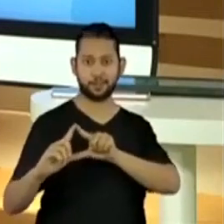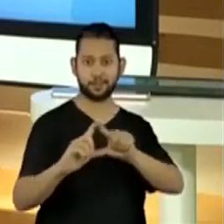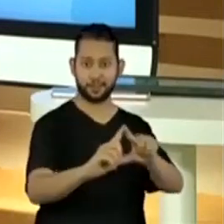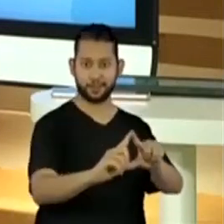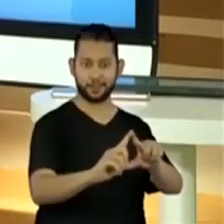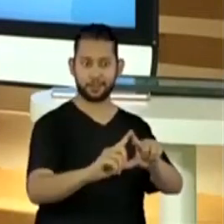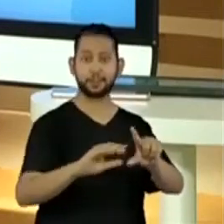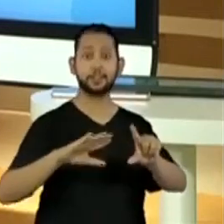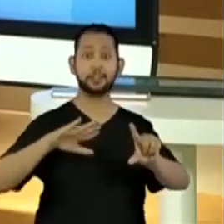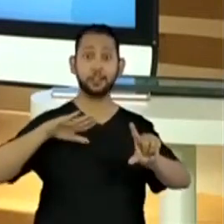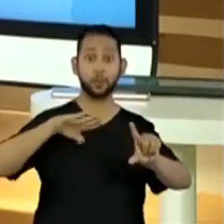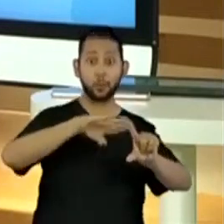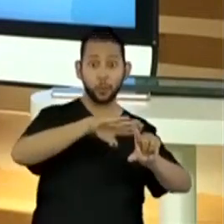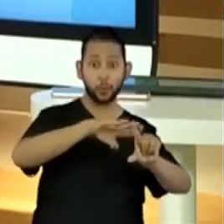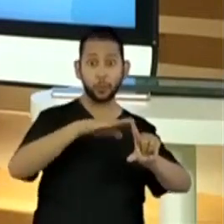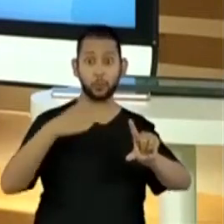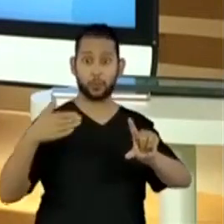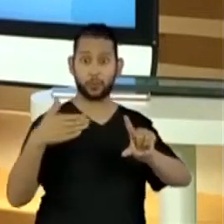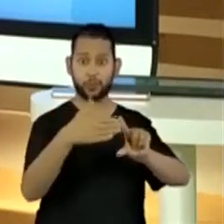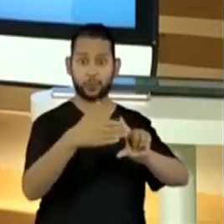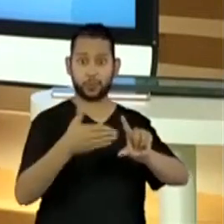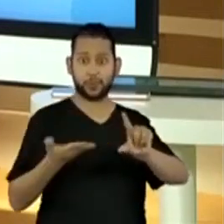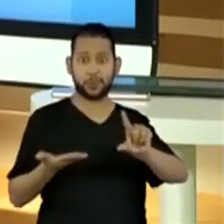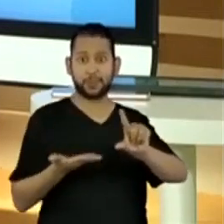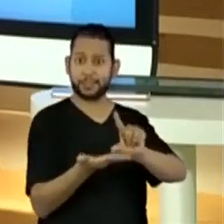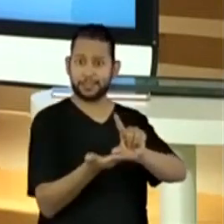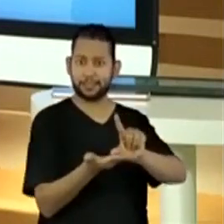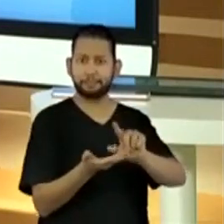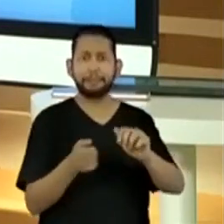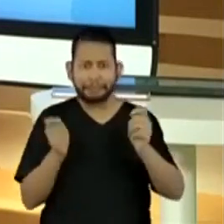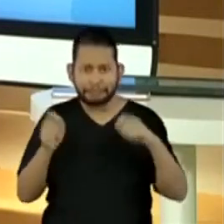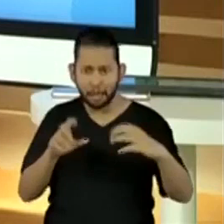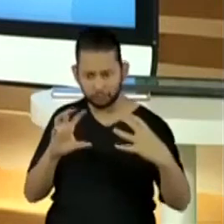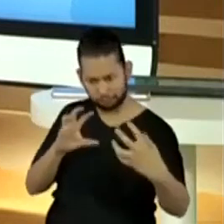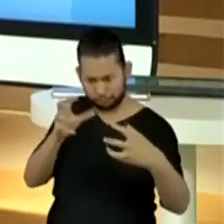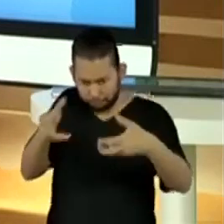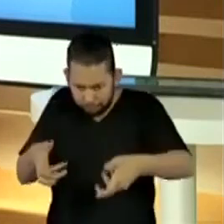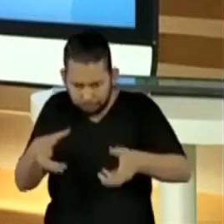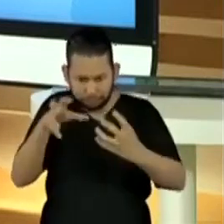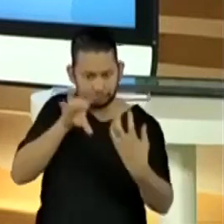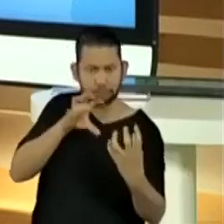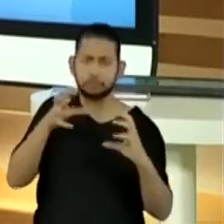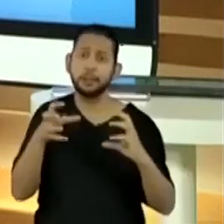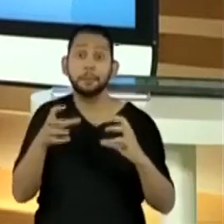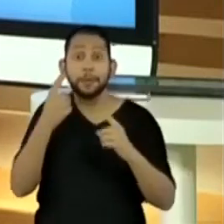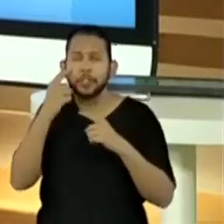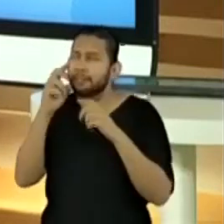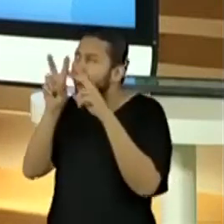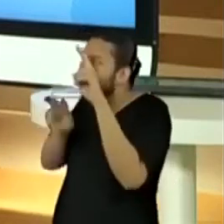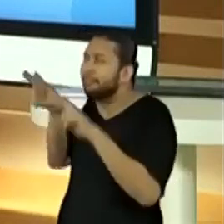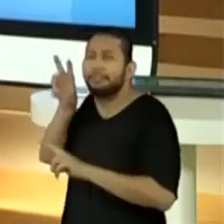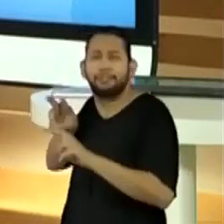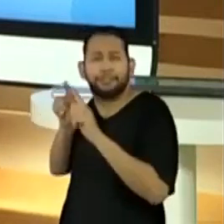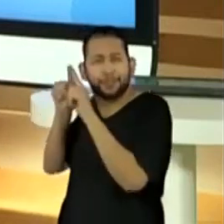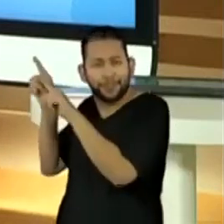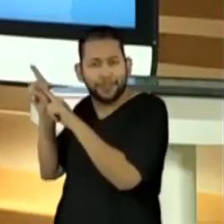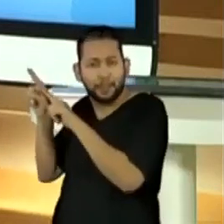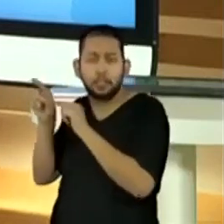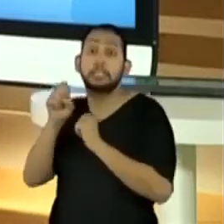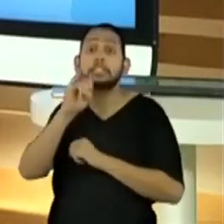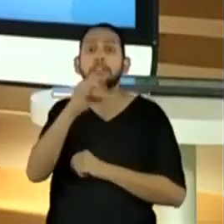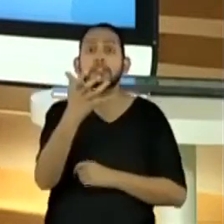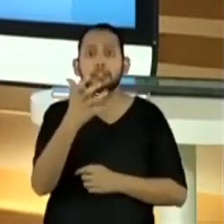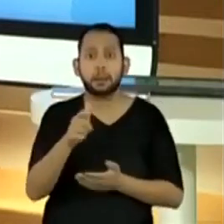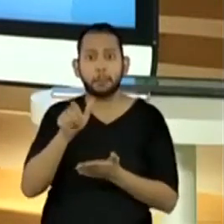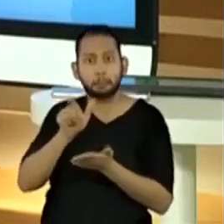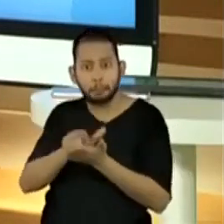fazer para contar as faces dele, já que eu não posso virar, eu não tenho essa figura montada. Se você conseguir montar aí na sua casa,